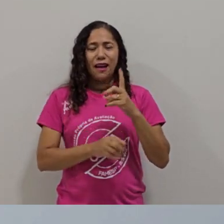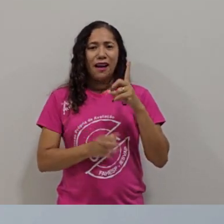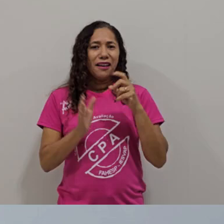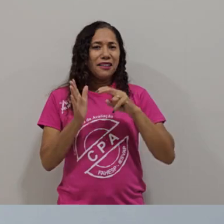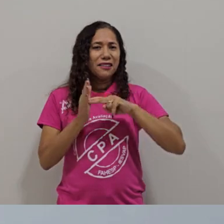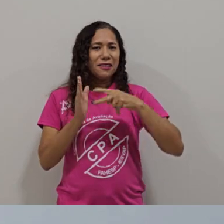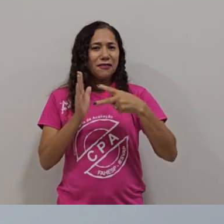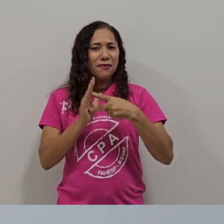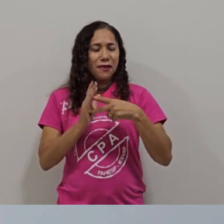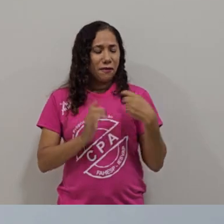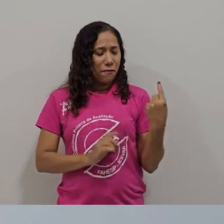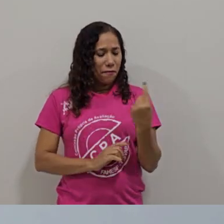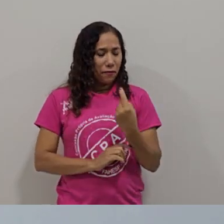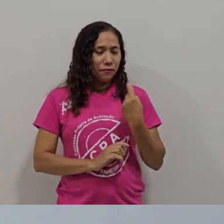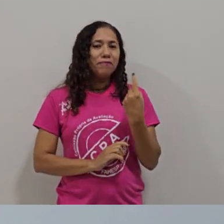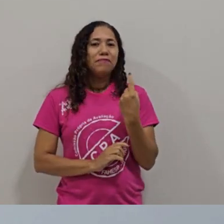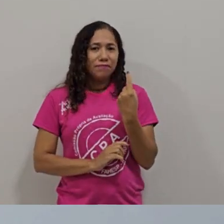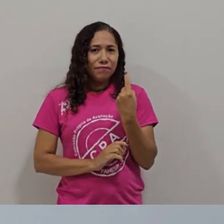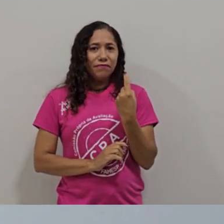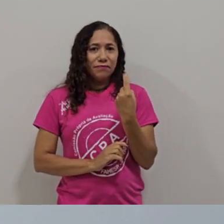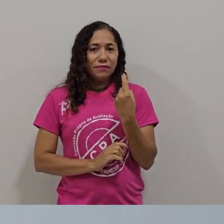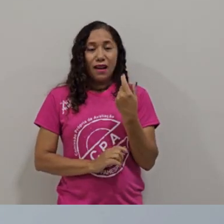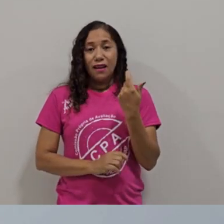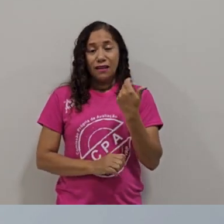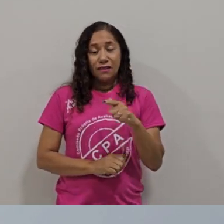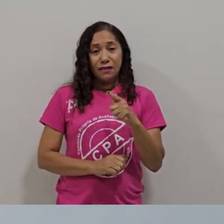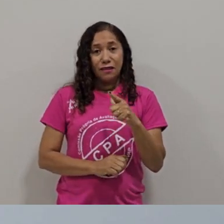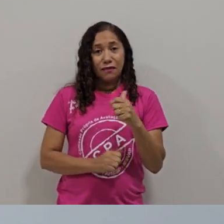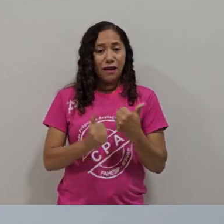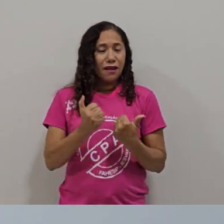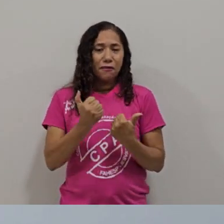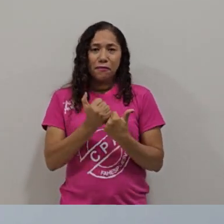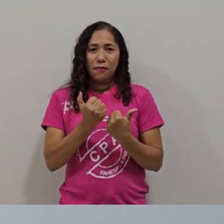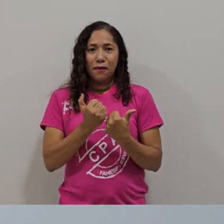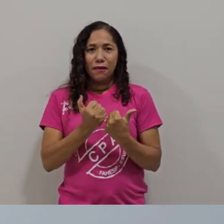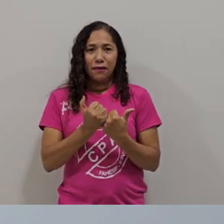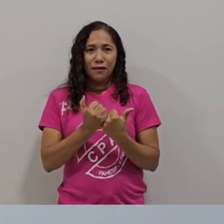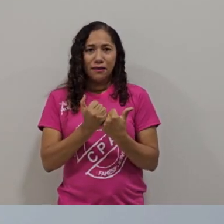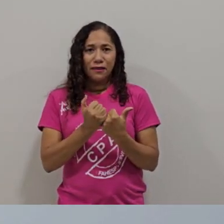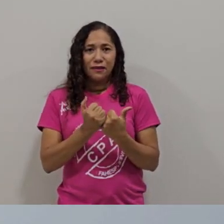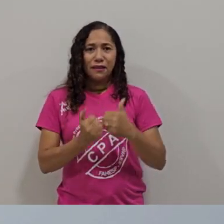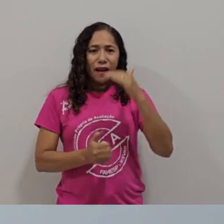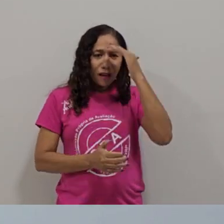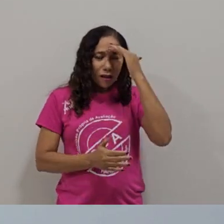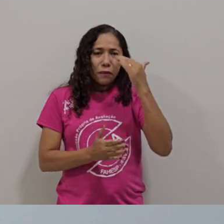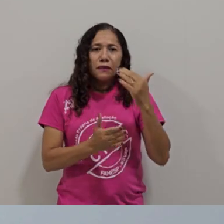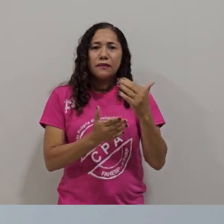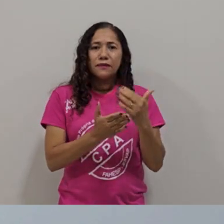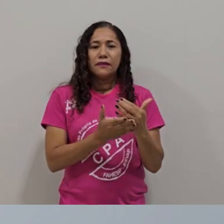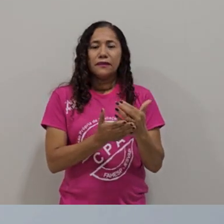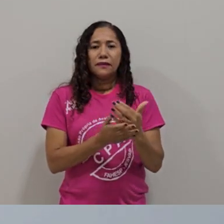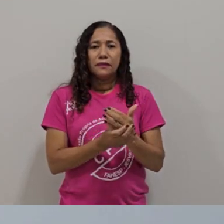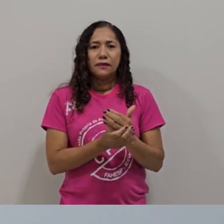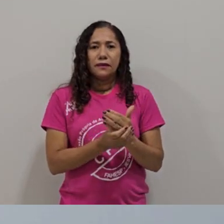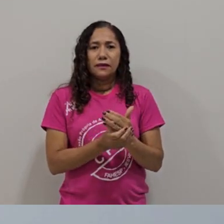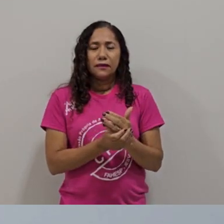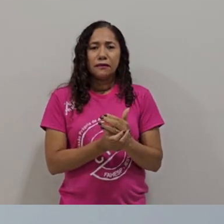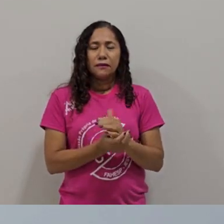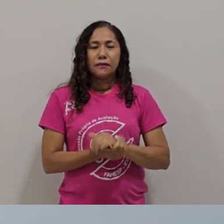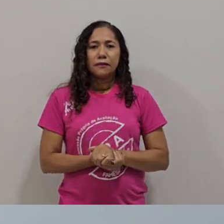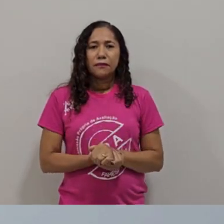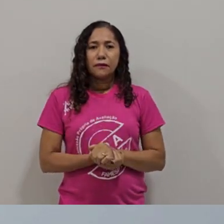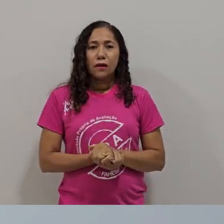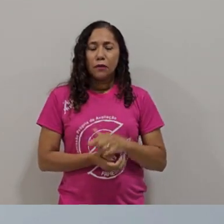que isolada. Então, muitas vezes, eles não têm nem a voz de fala e a sociedade não consegue ouvir as demandas deles. Como é que